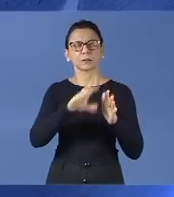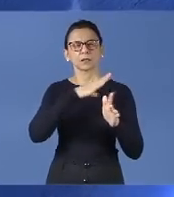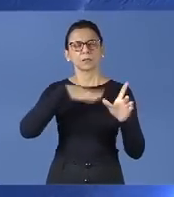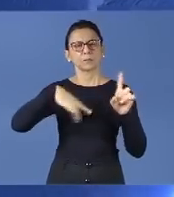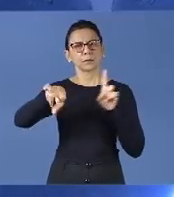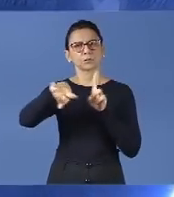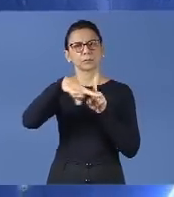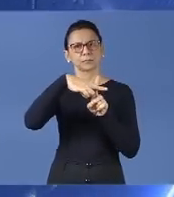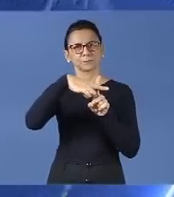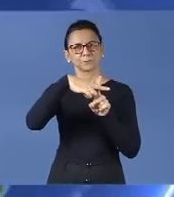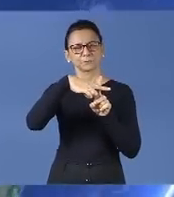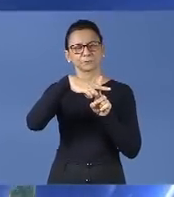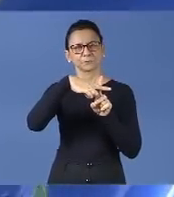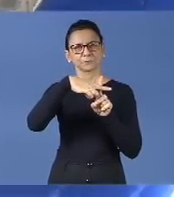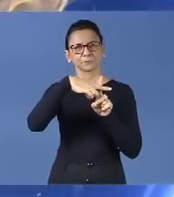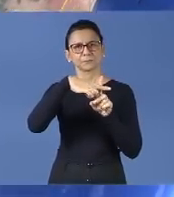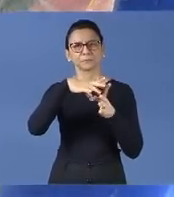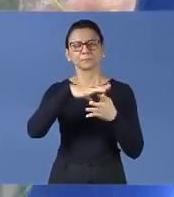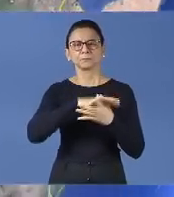na cruz do Calvário.